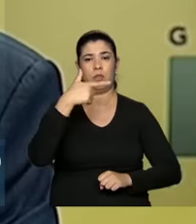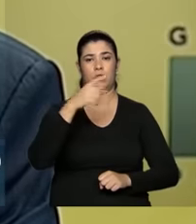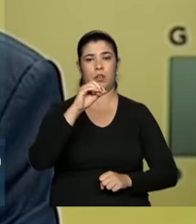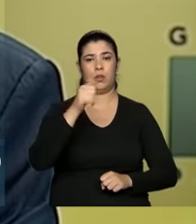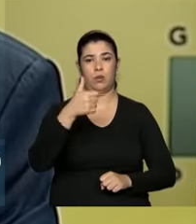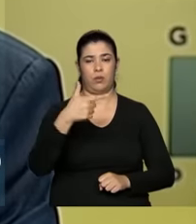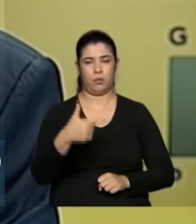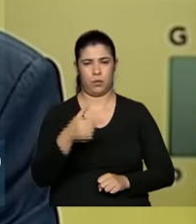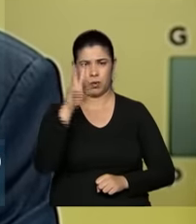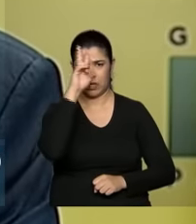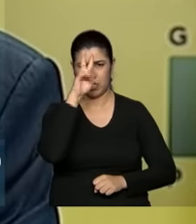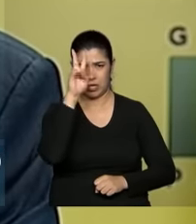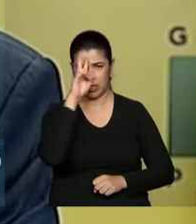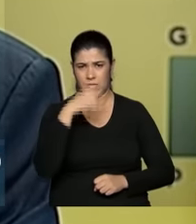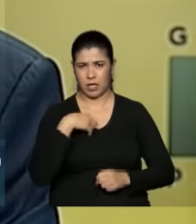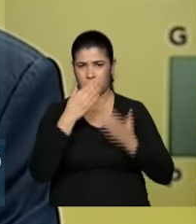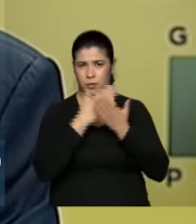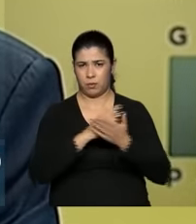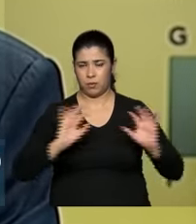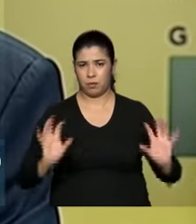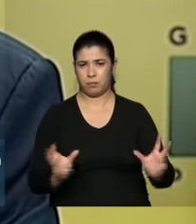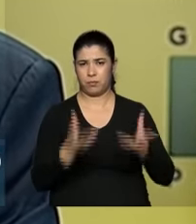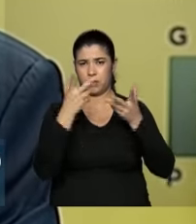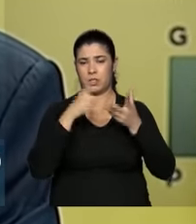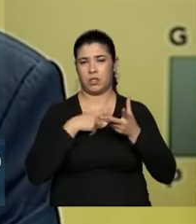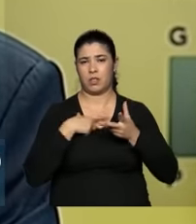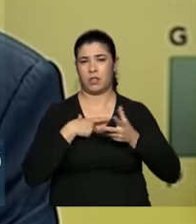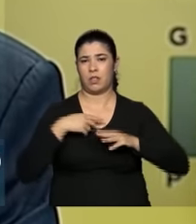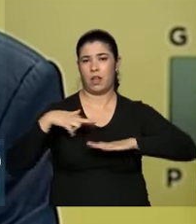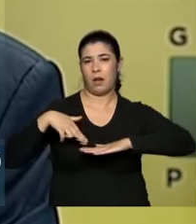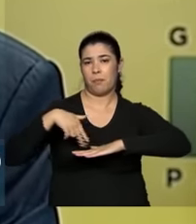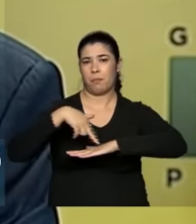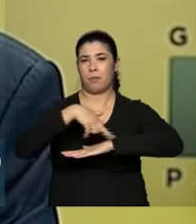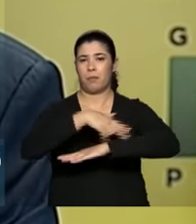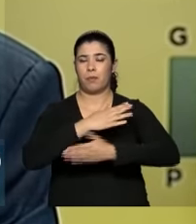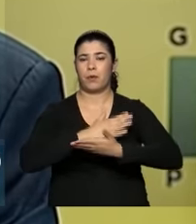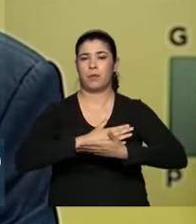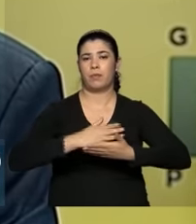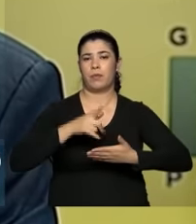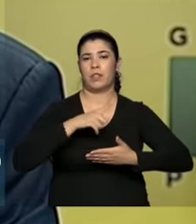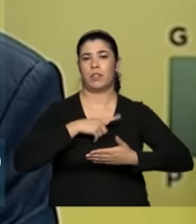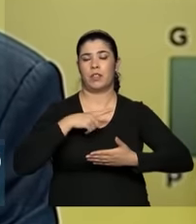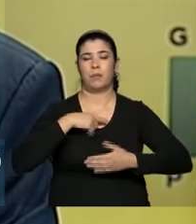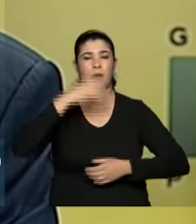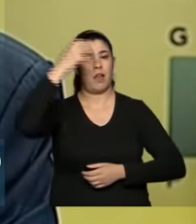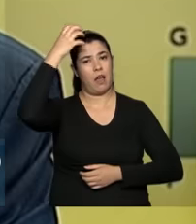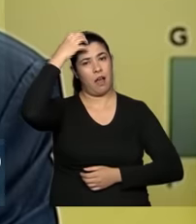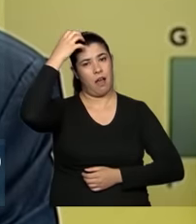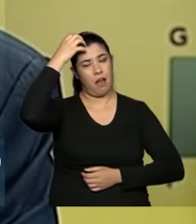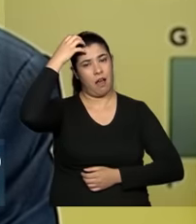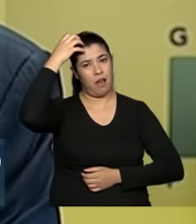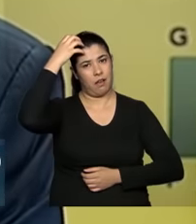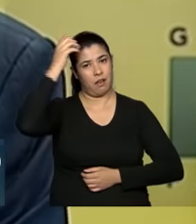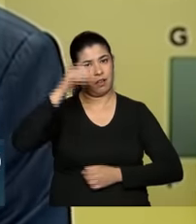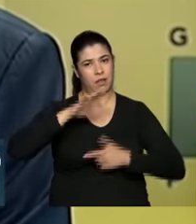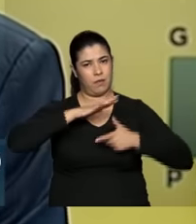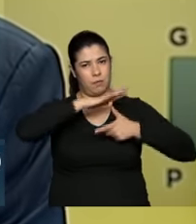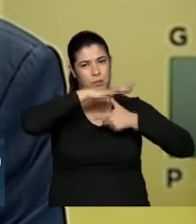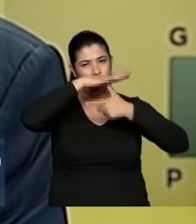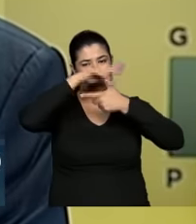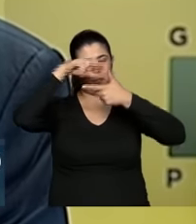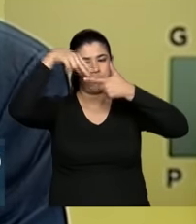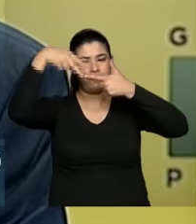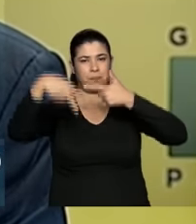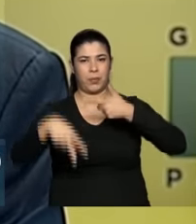alguém assistiu, deve lembrar o desfile. Talvez, além do James, da rainha saltando de helicóptero, possa lembrar que